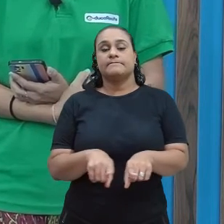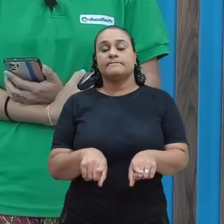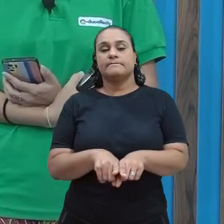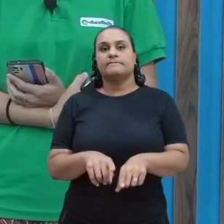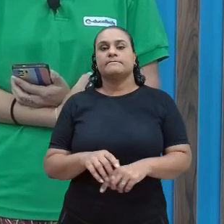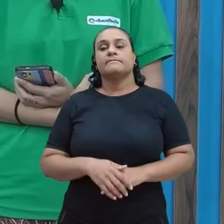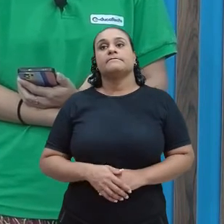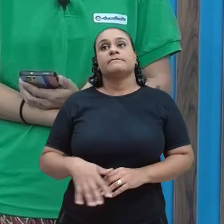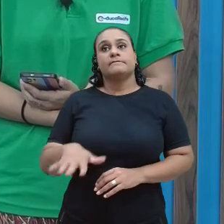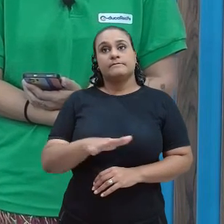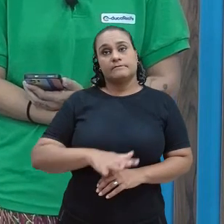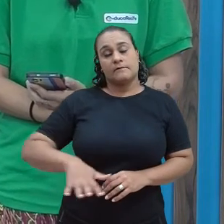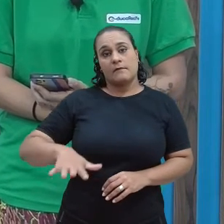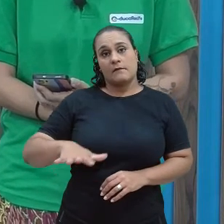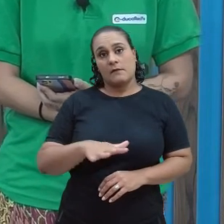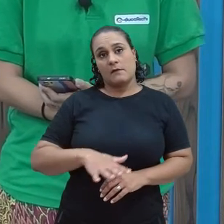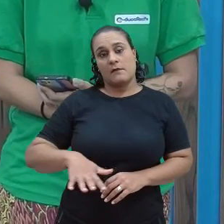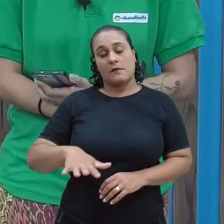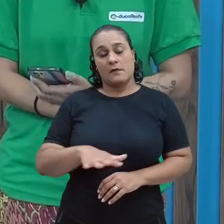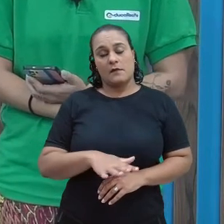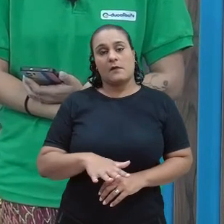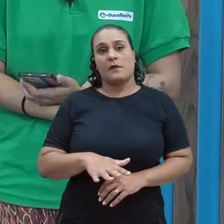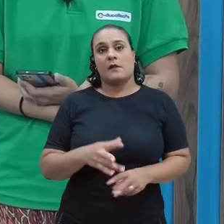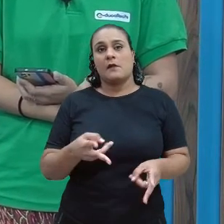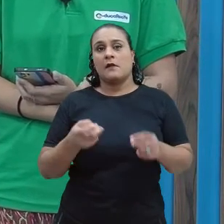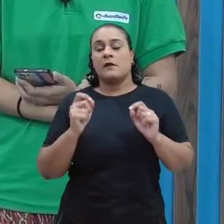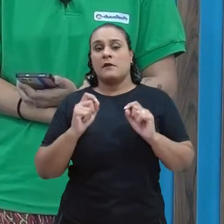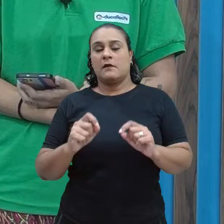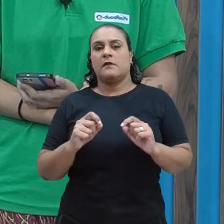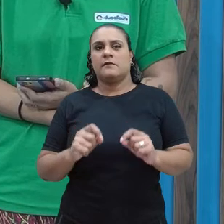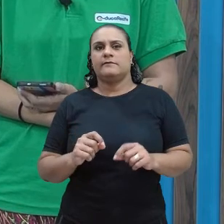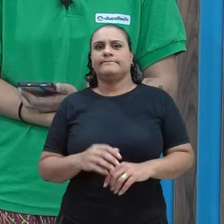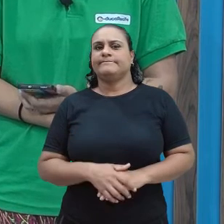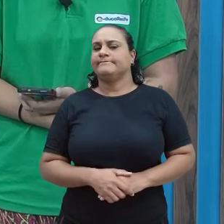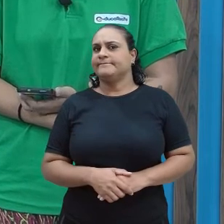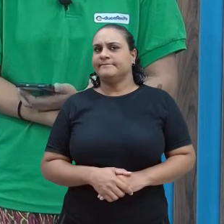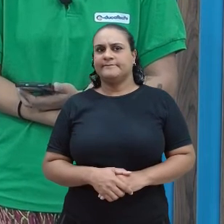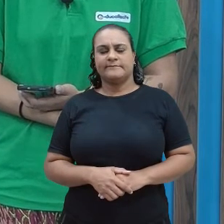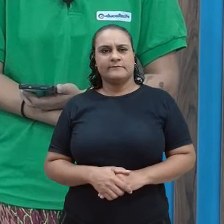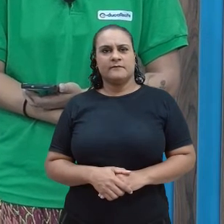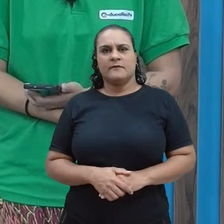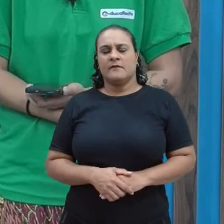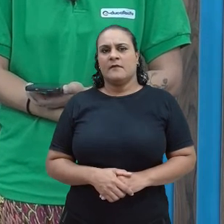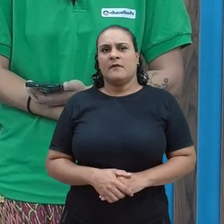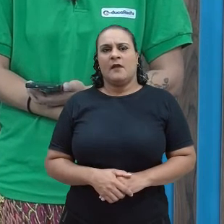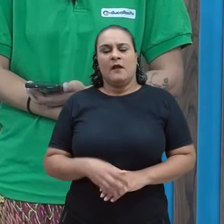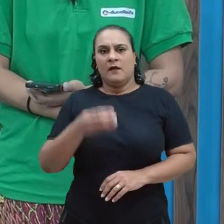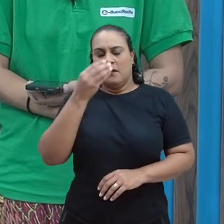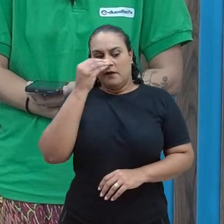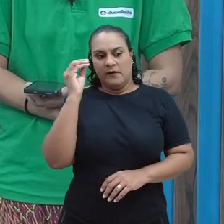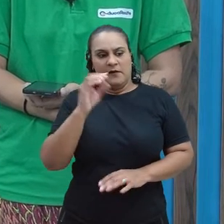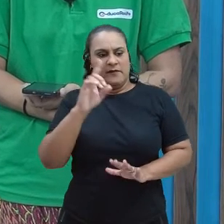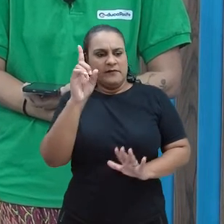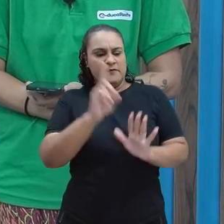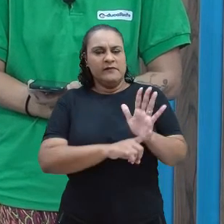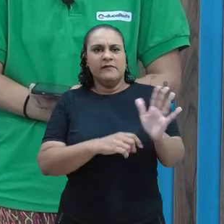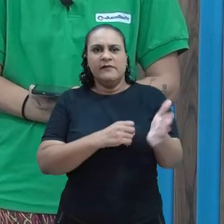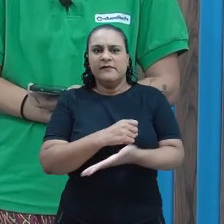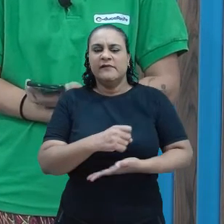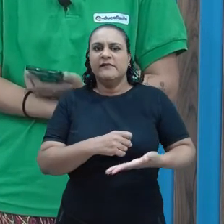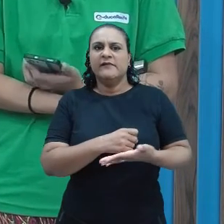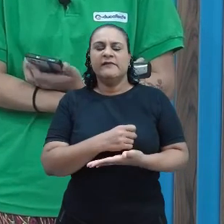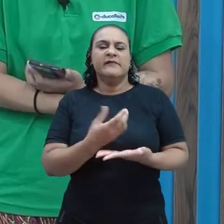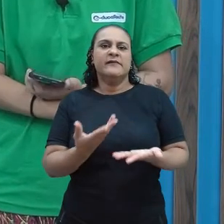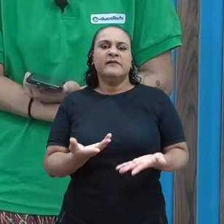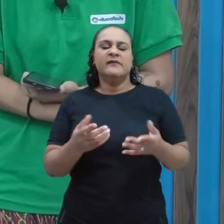esses espaços, a gente vê aí que são negados direitos fundamentais básicos, né? Para se viver